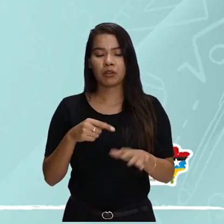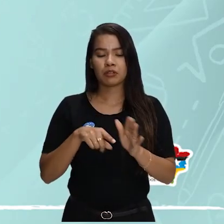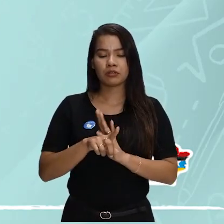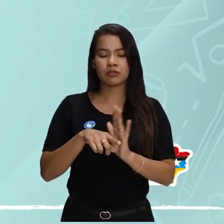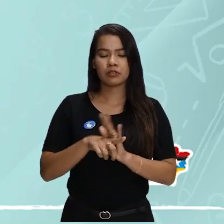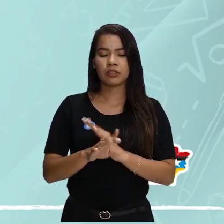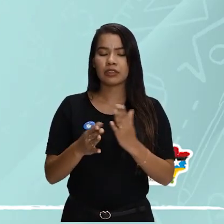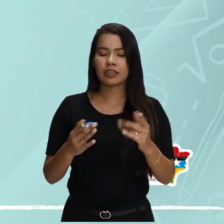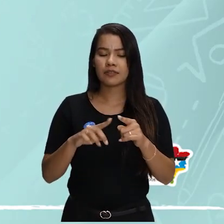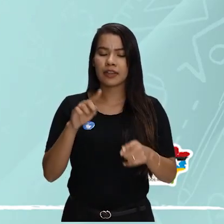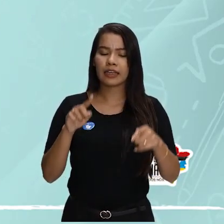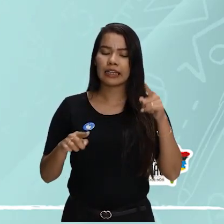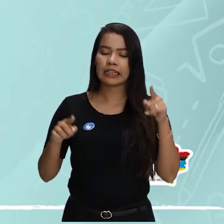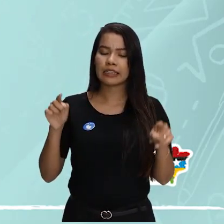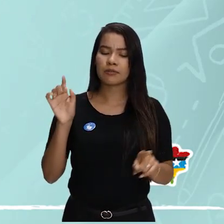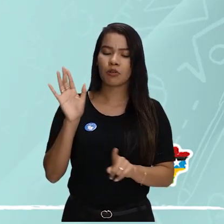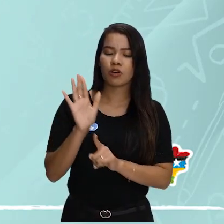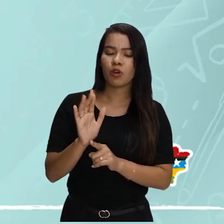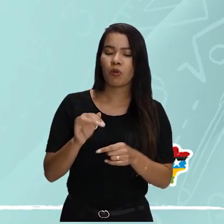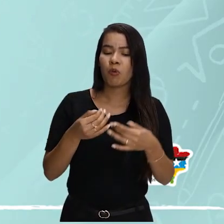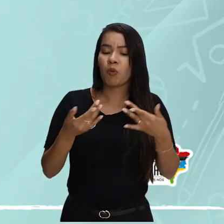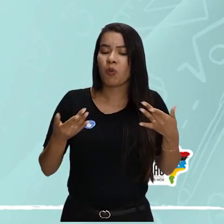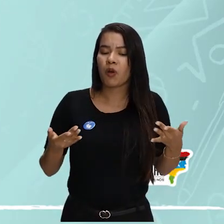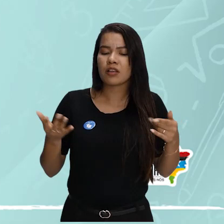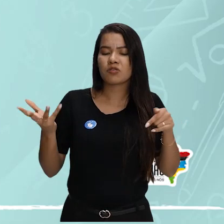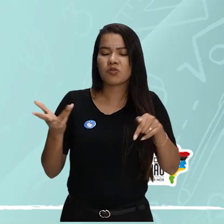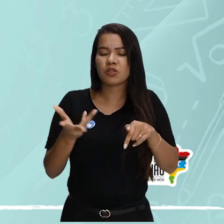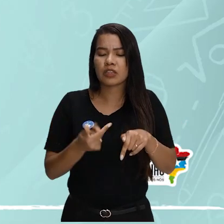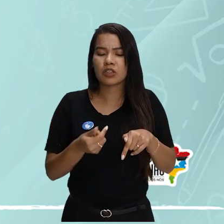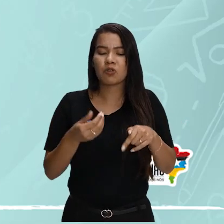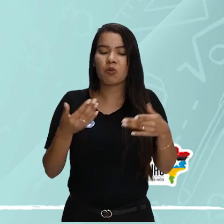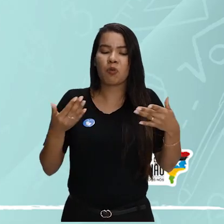são quantitativas e quais são